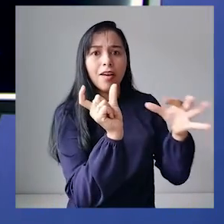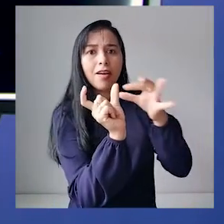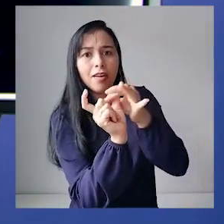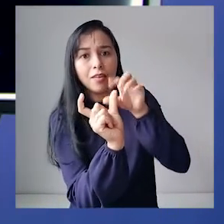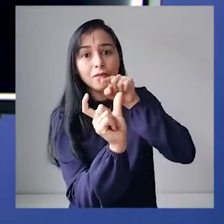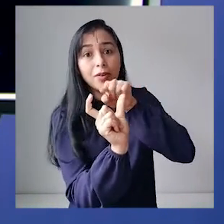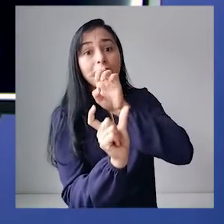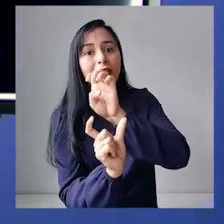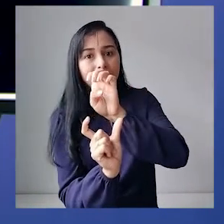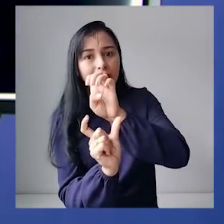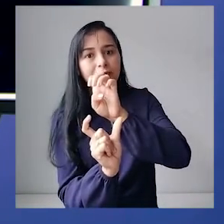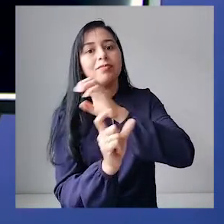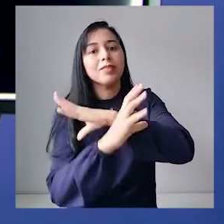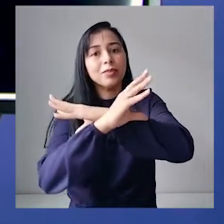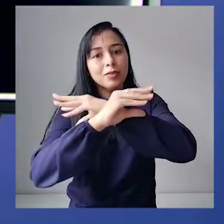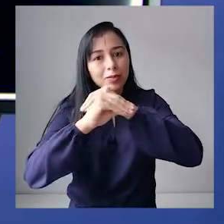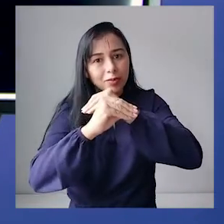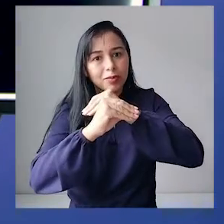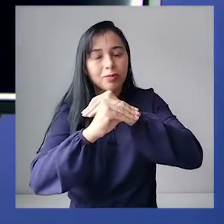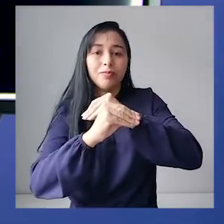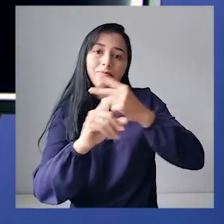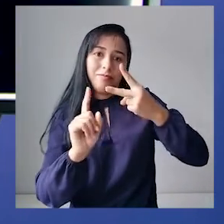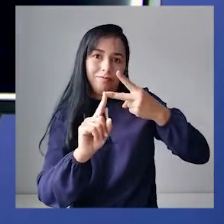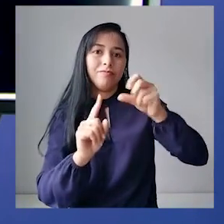conectivo é.